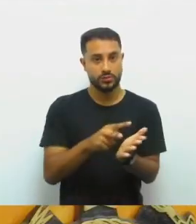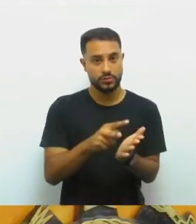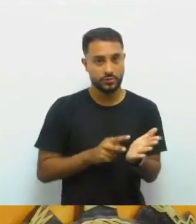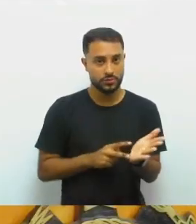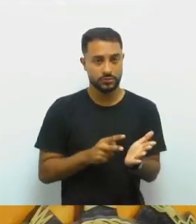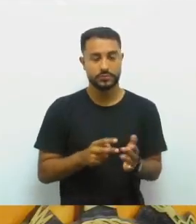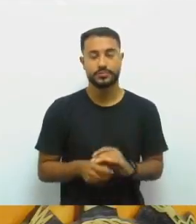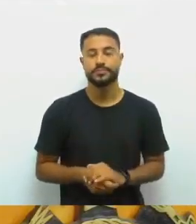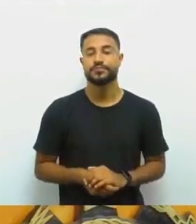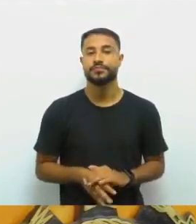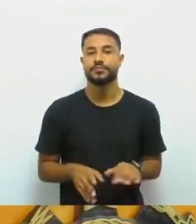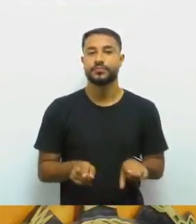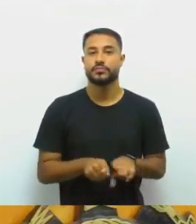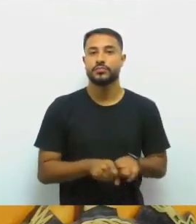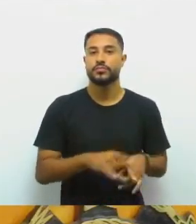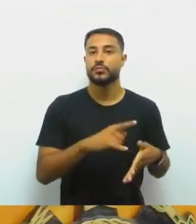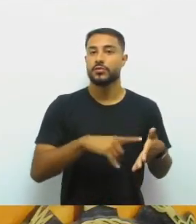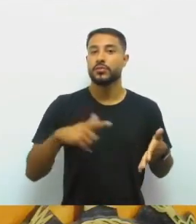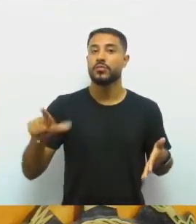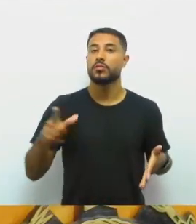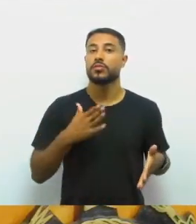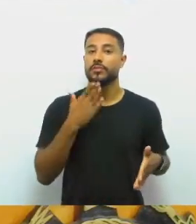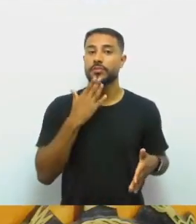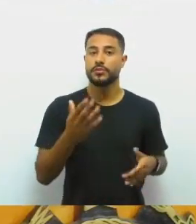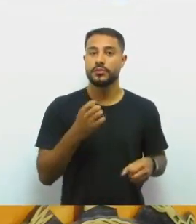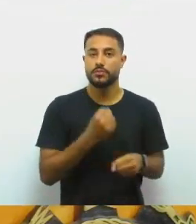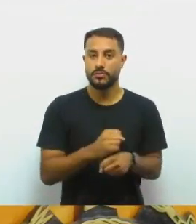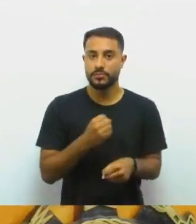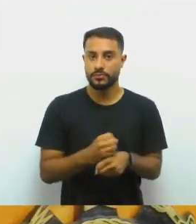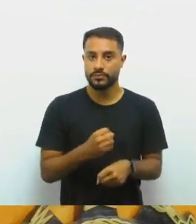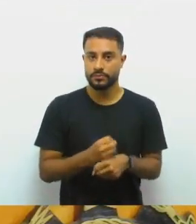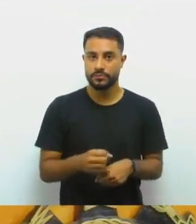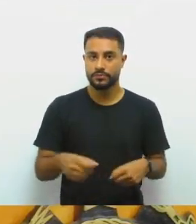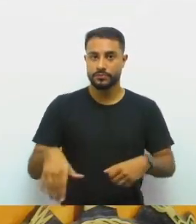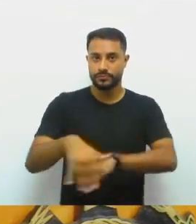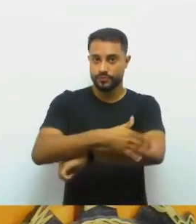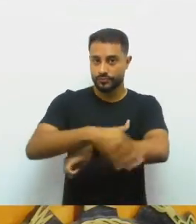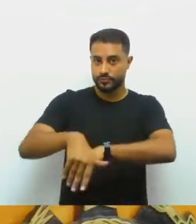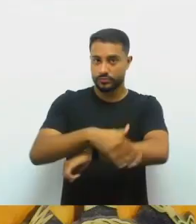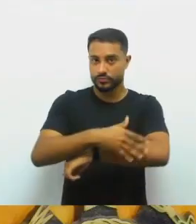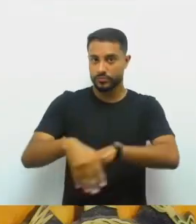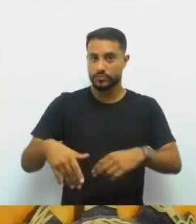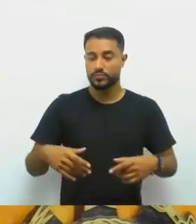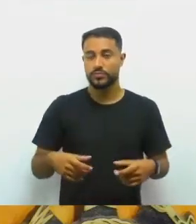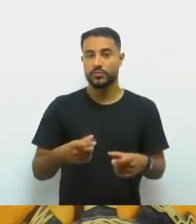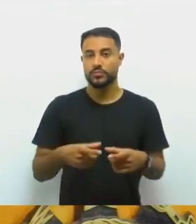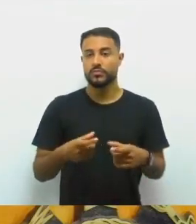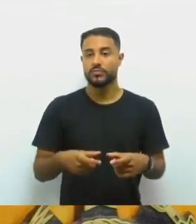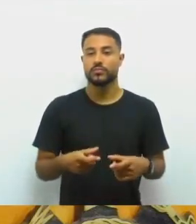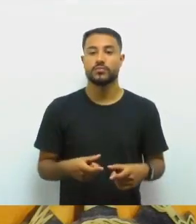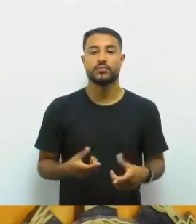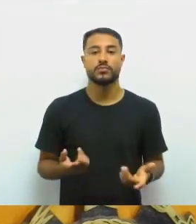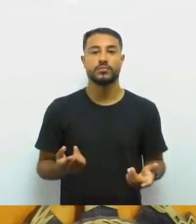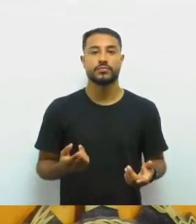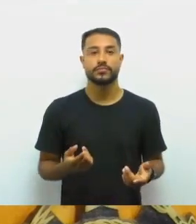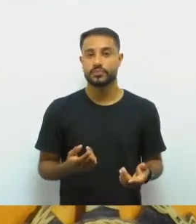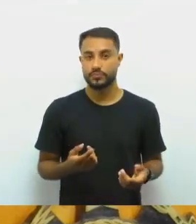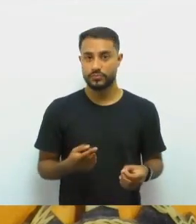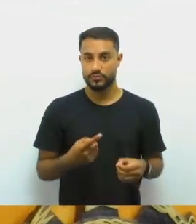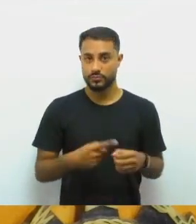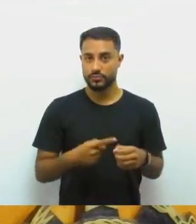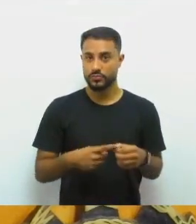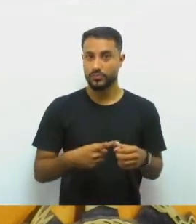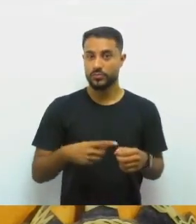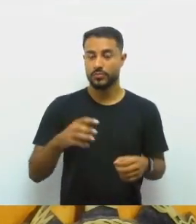de complementação do meio-fio até o final da rua da Caixa d'Água, após a Assembleia de Deus Ministério Sul Fluminense, no bairro